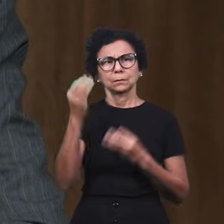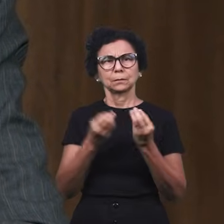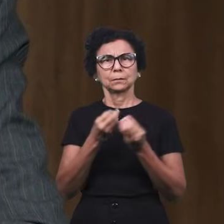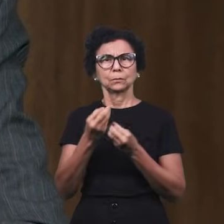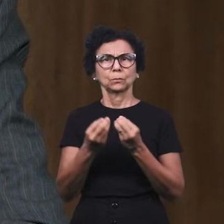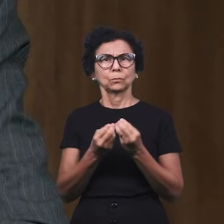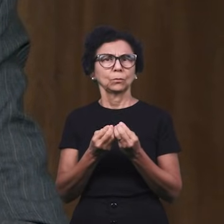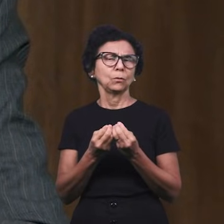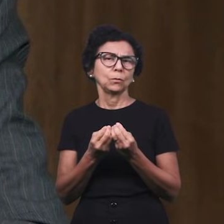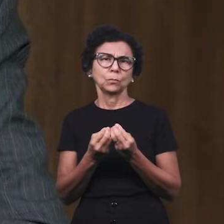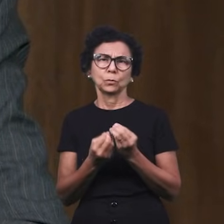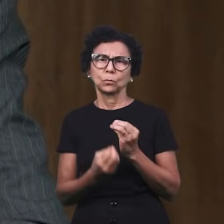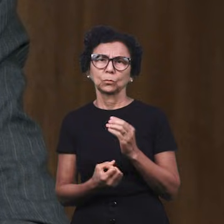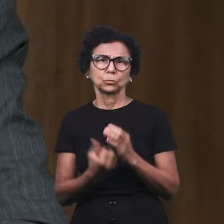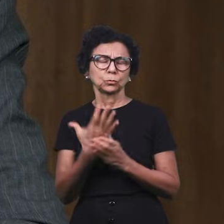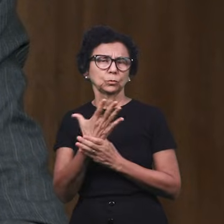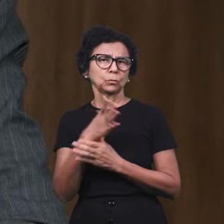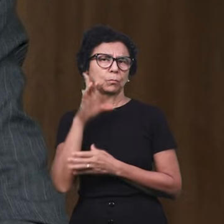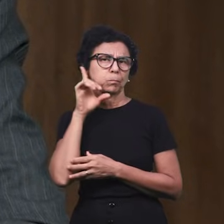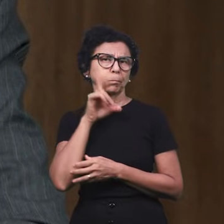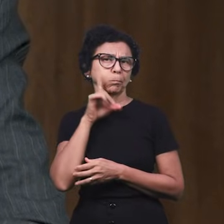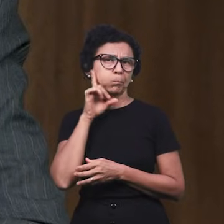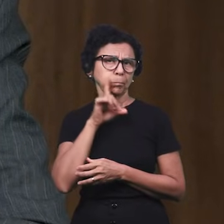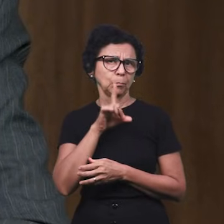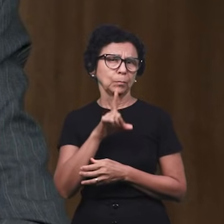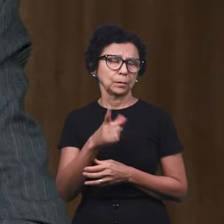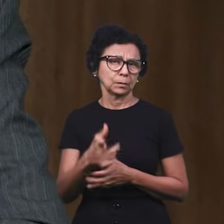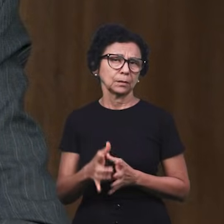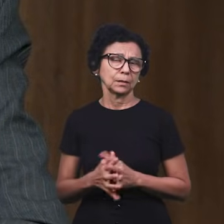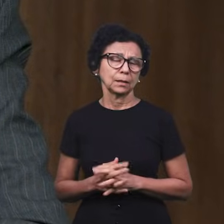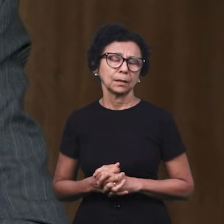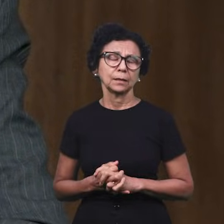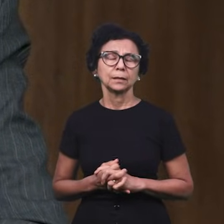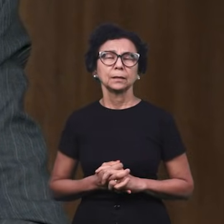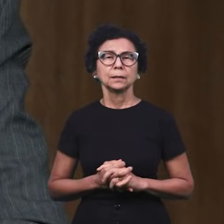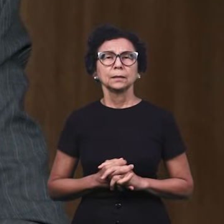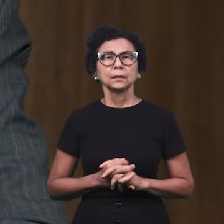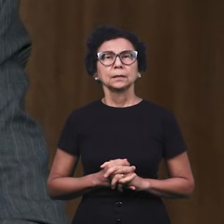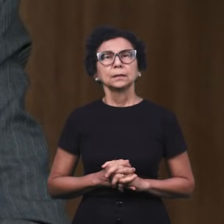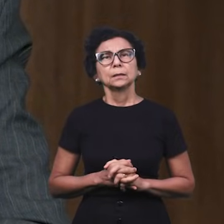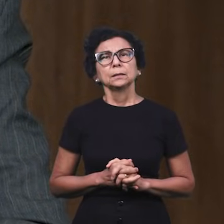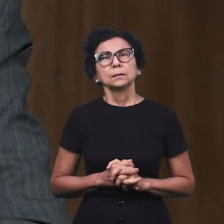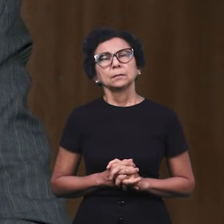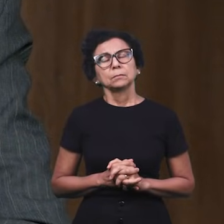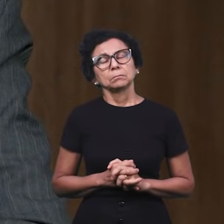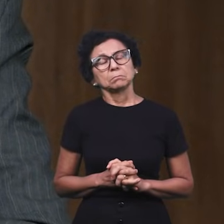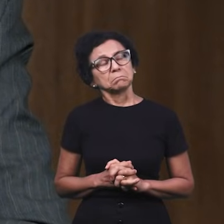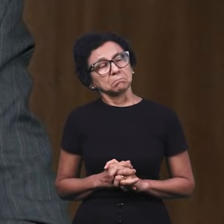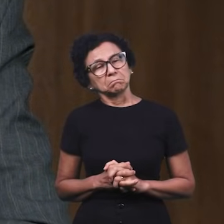entender como foi a formação dos Estados Unidos, né? Então aqui, repetitivamente,